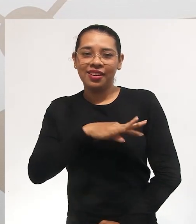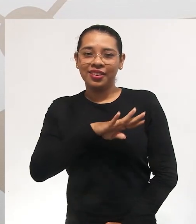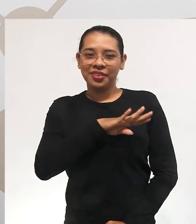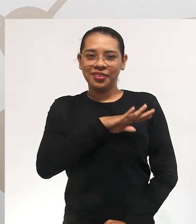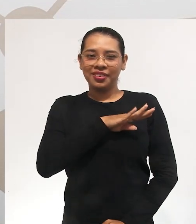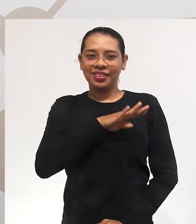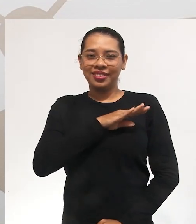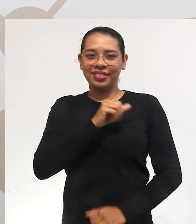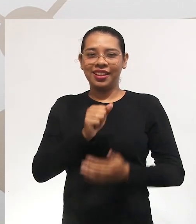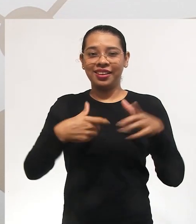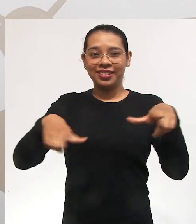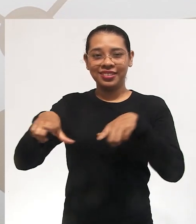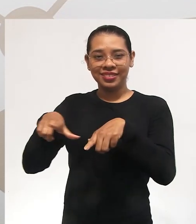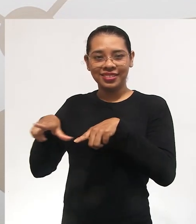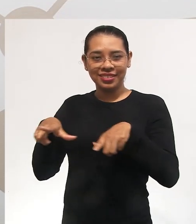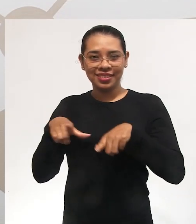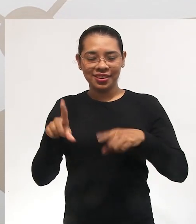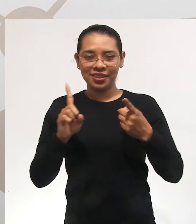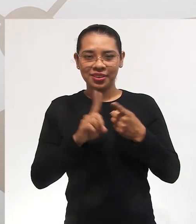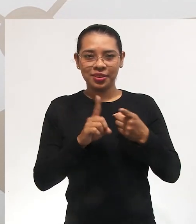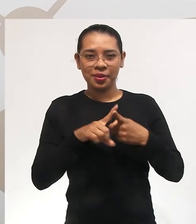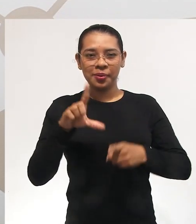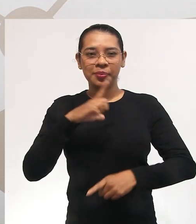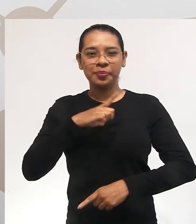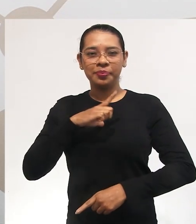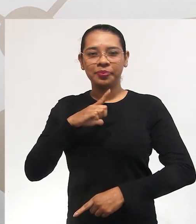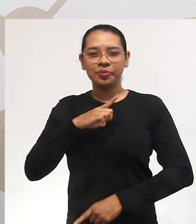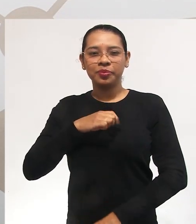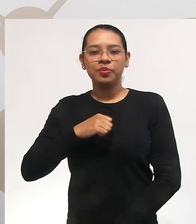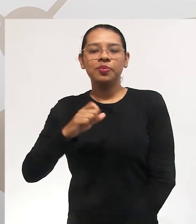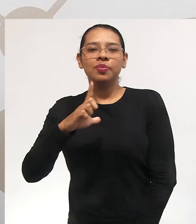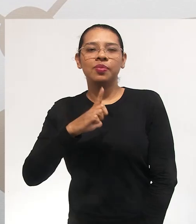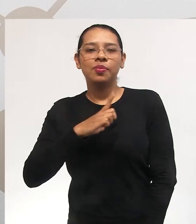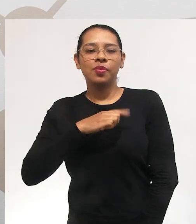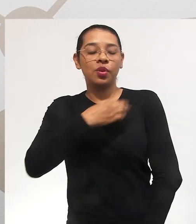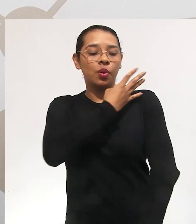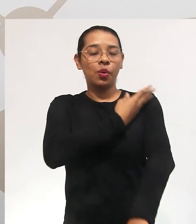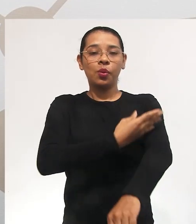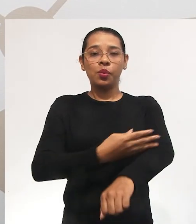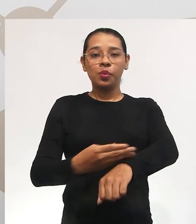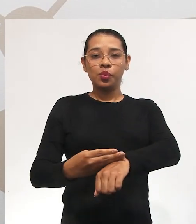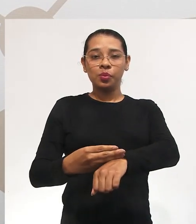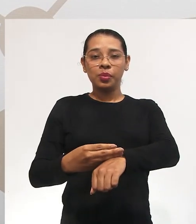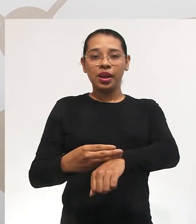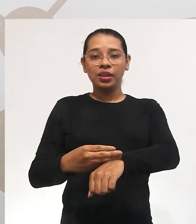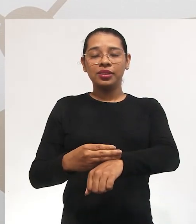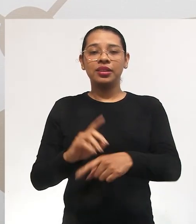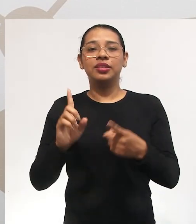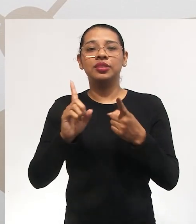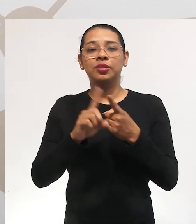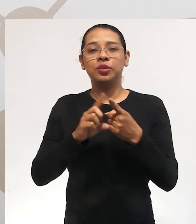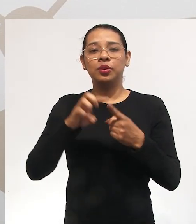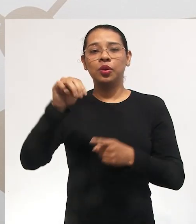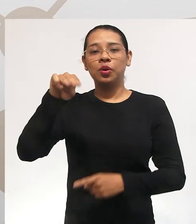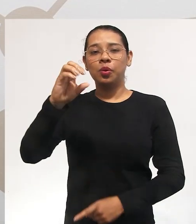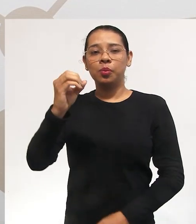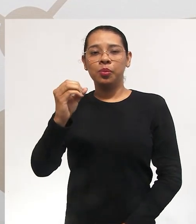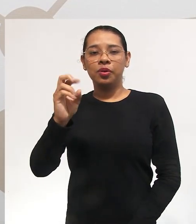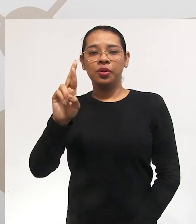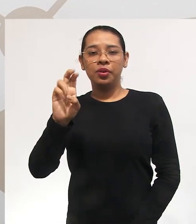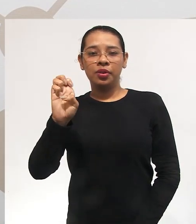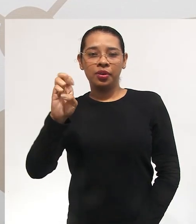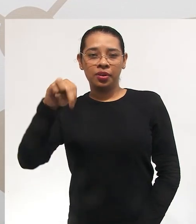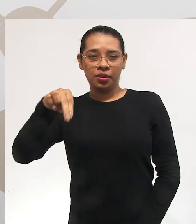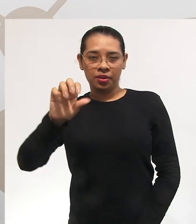de pele morena, tenho os cabelos grisalhos, estou com uma blusa branca, uma calça cor de vinho, um